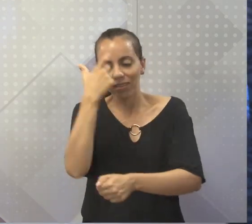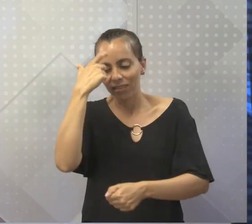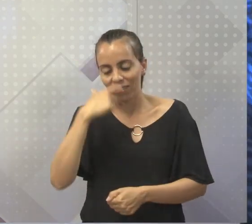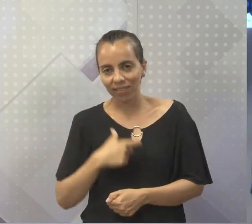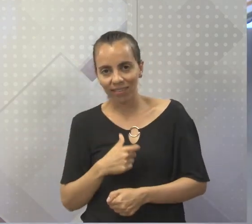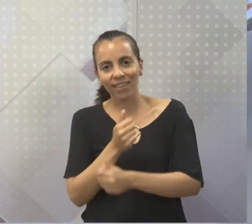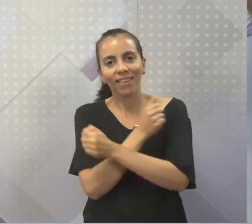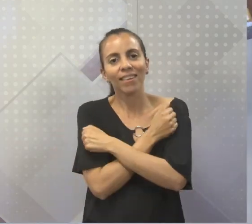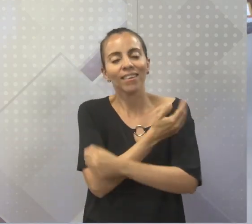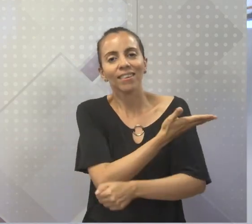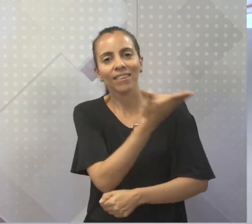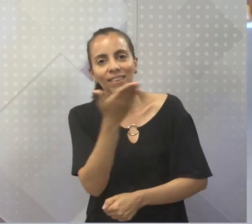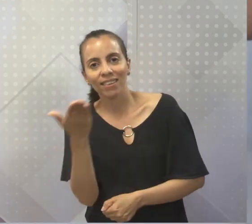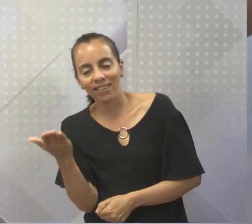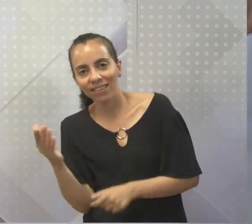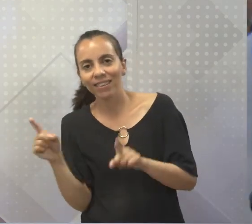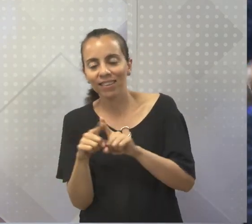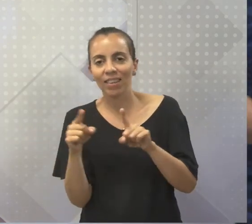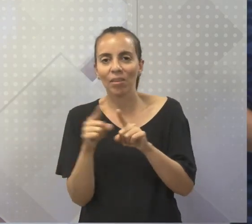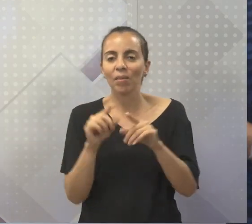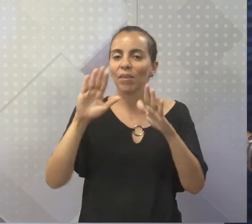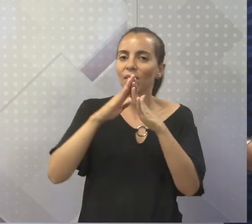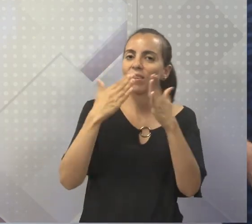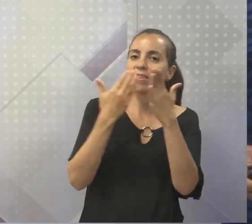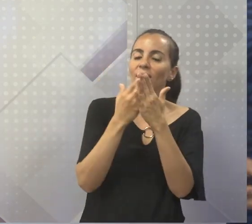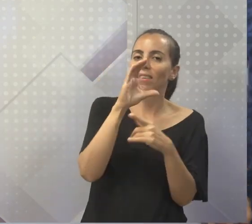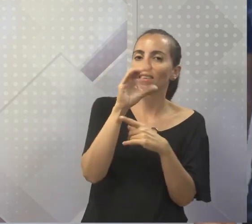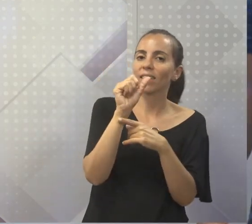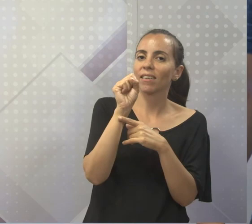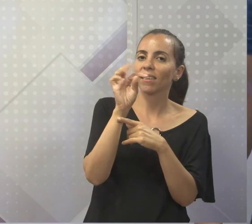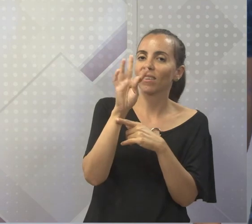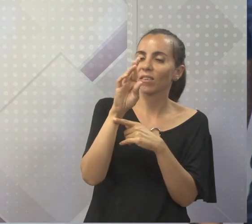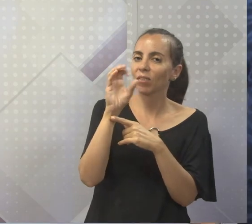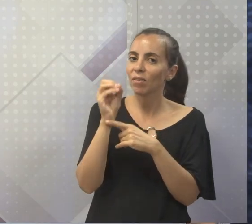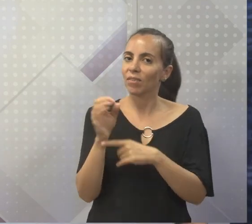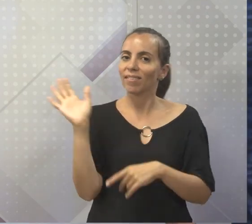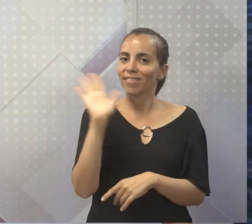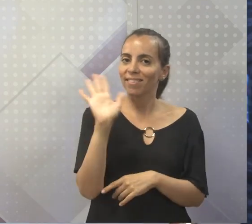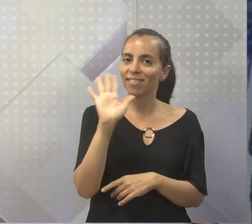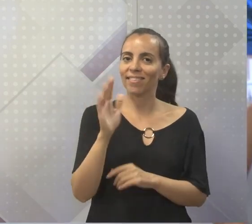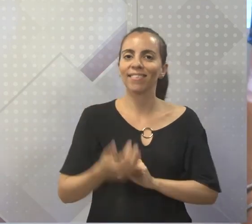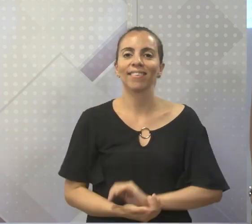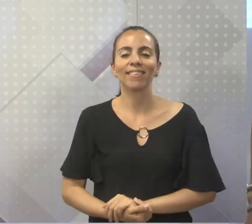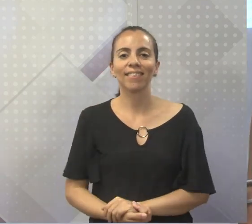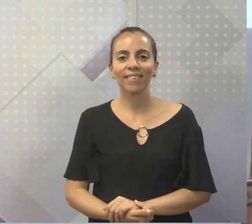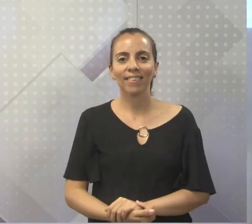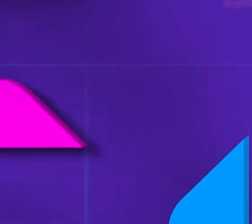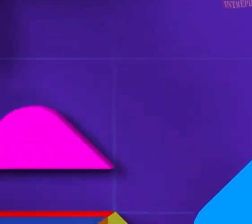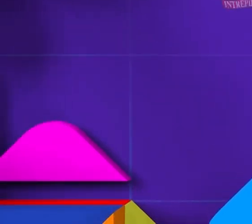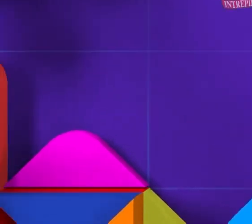o abraço pra galera do Castro Alves fica com Deus e até o próximo